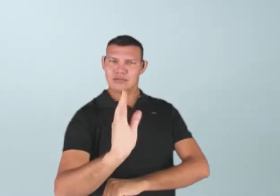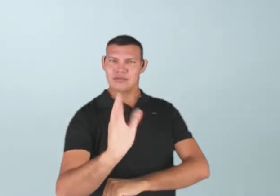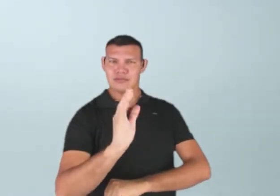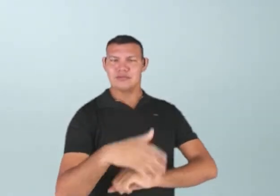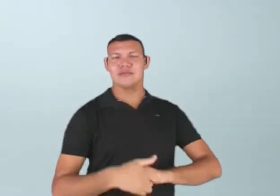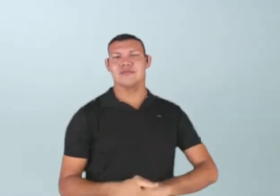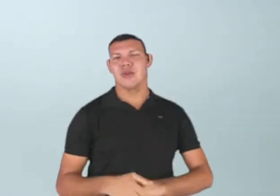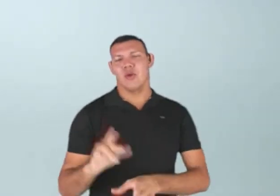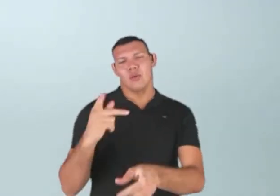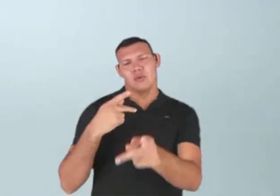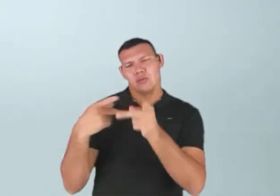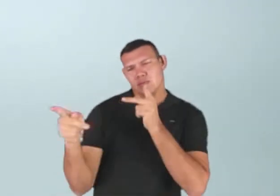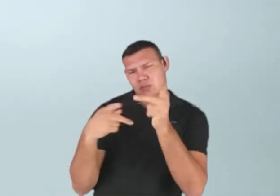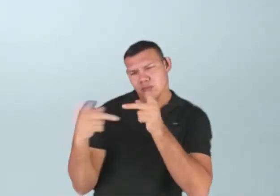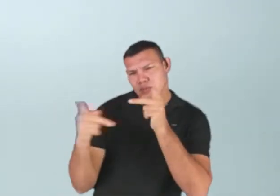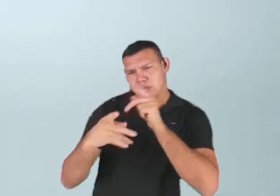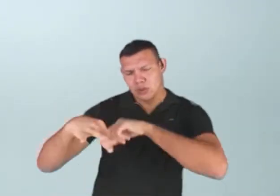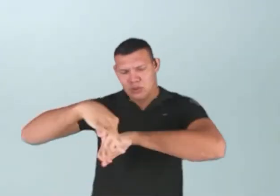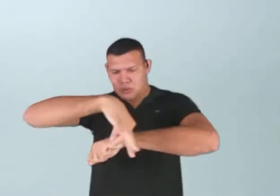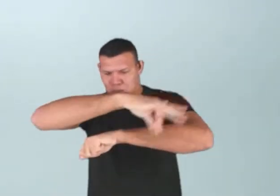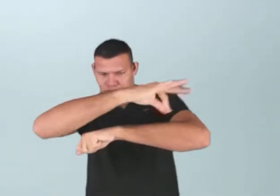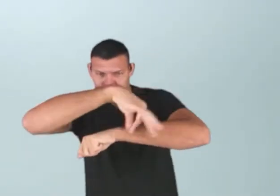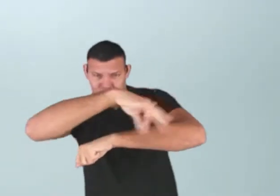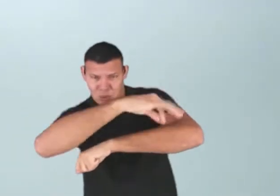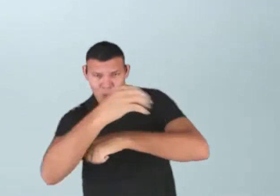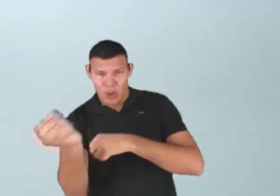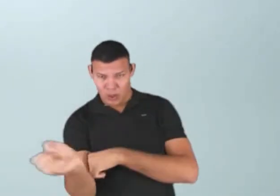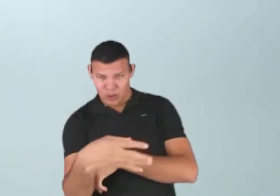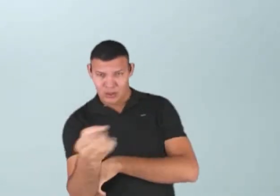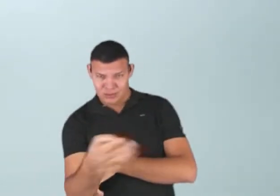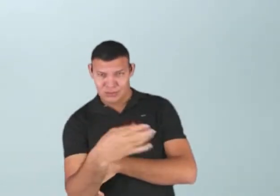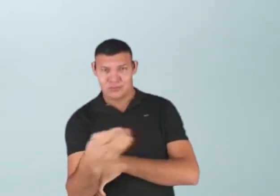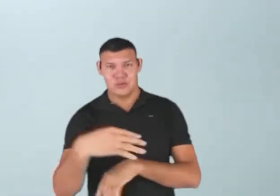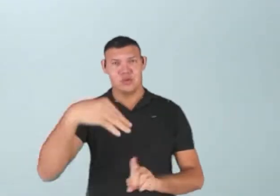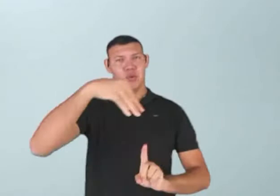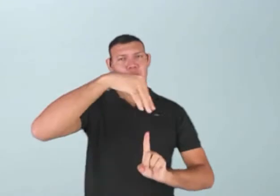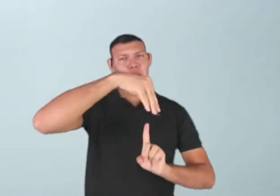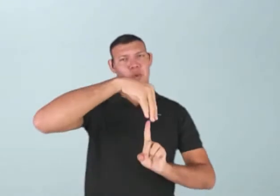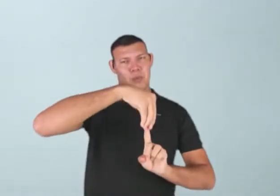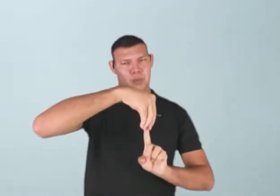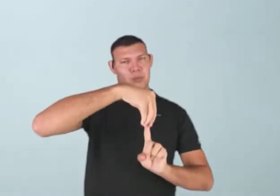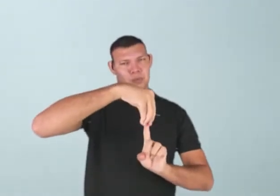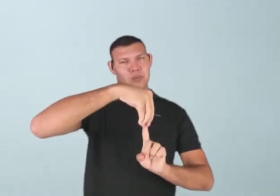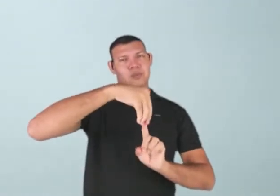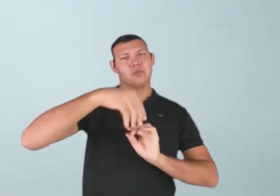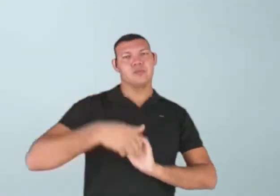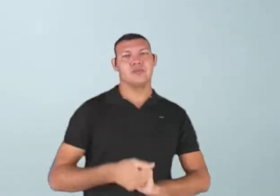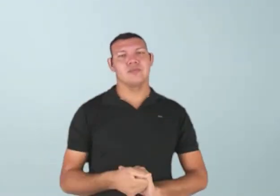um projeto de urbanização mais moderno, em que os pontos de ônibus possuem